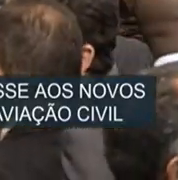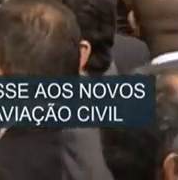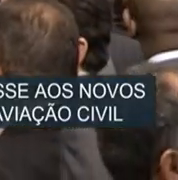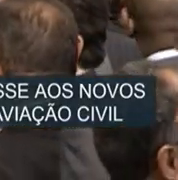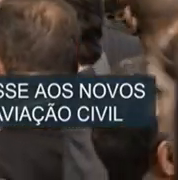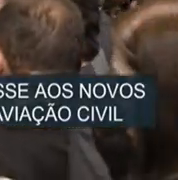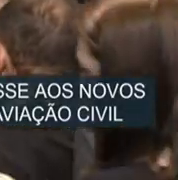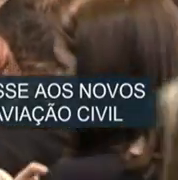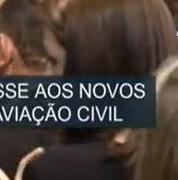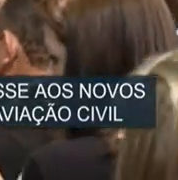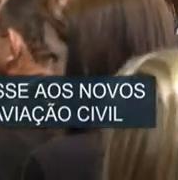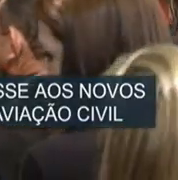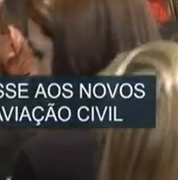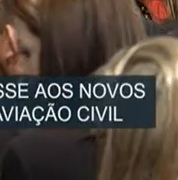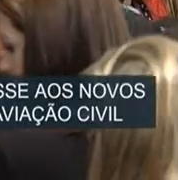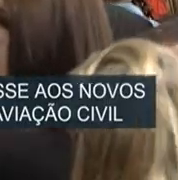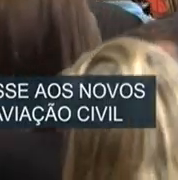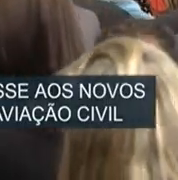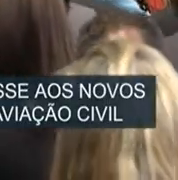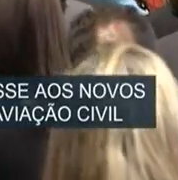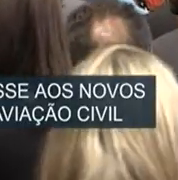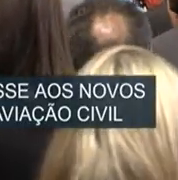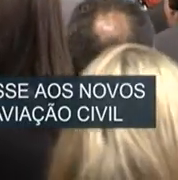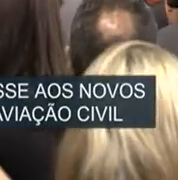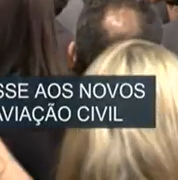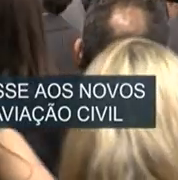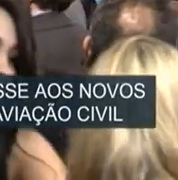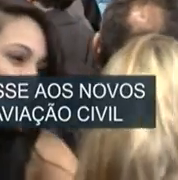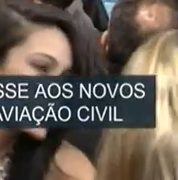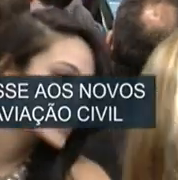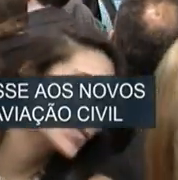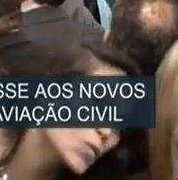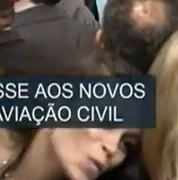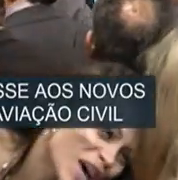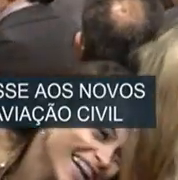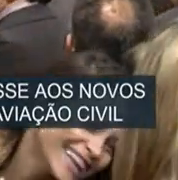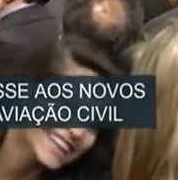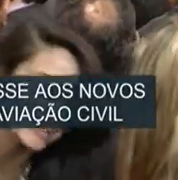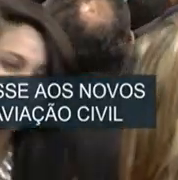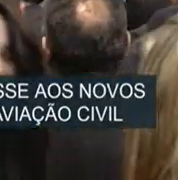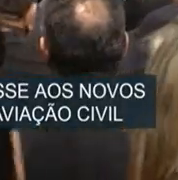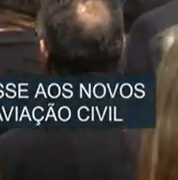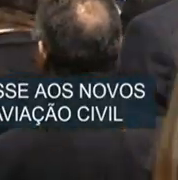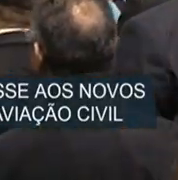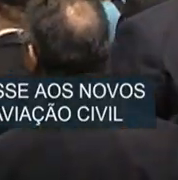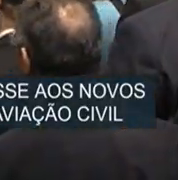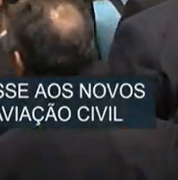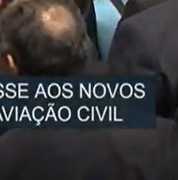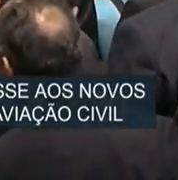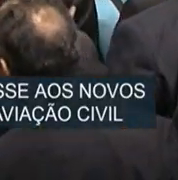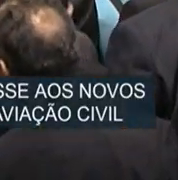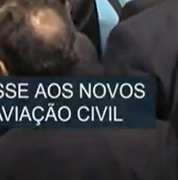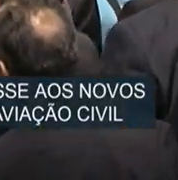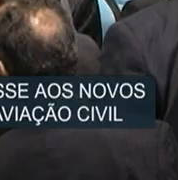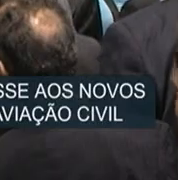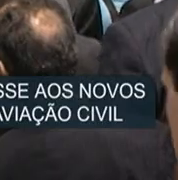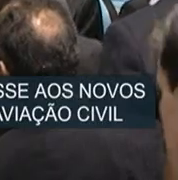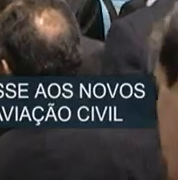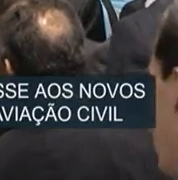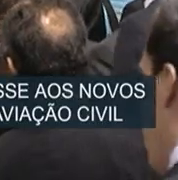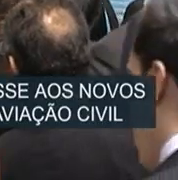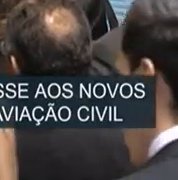inaugurar o pontificado do Papa Francisco I na próxima terça-feira